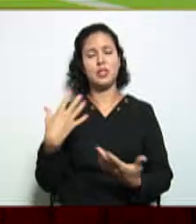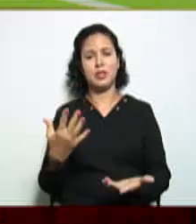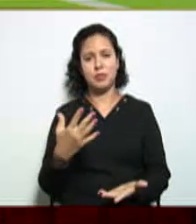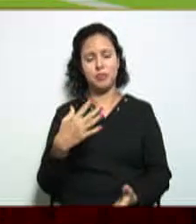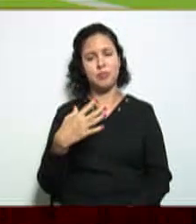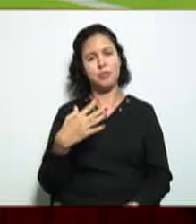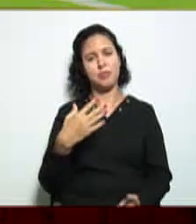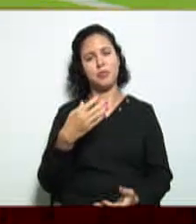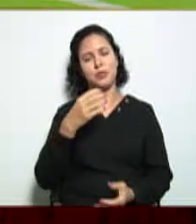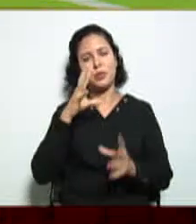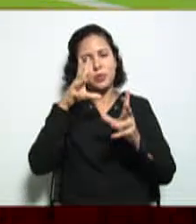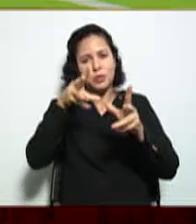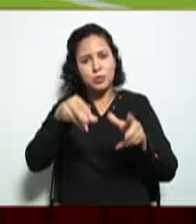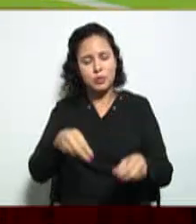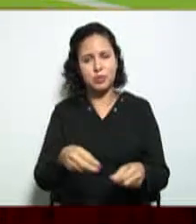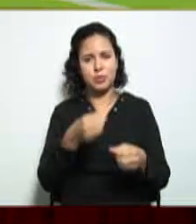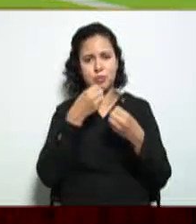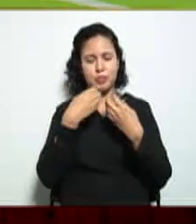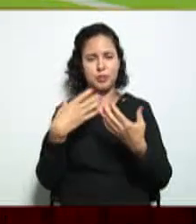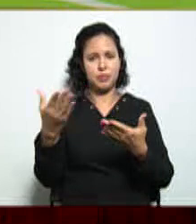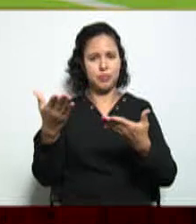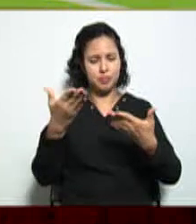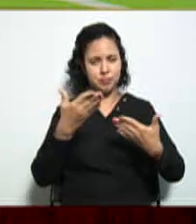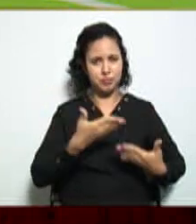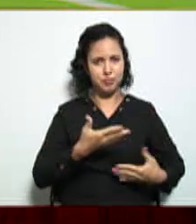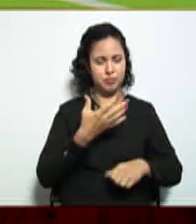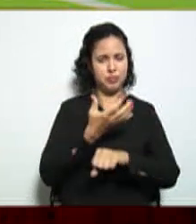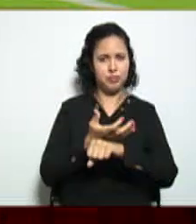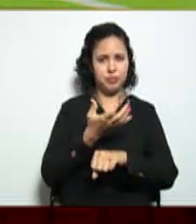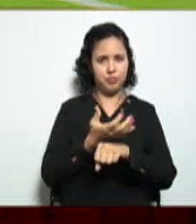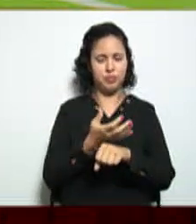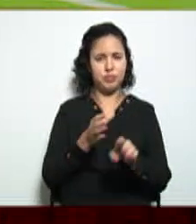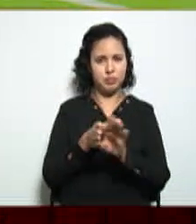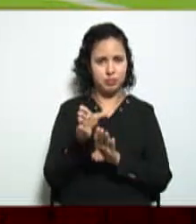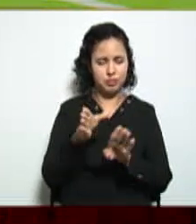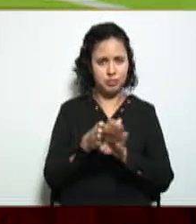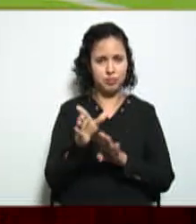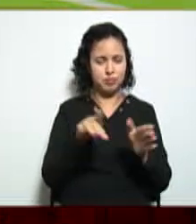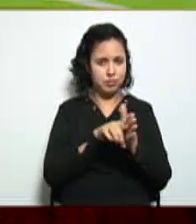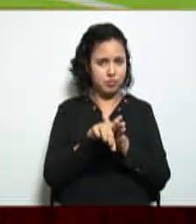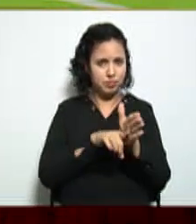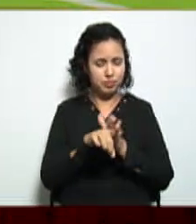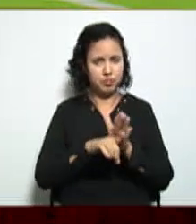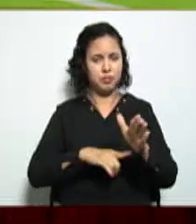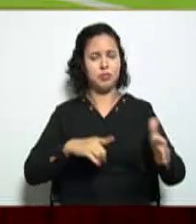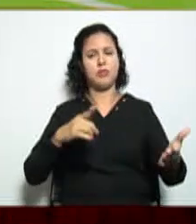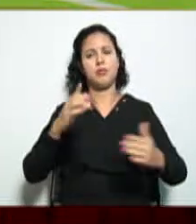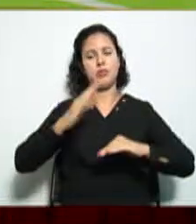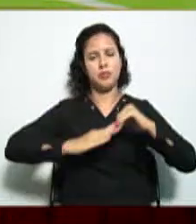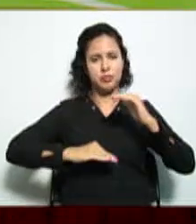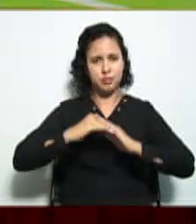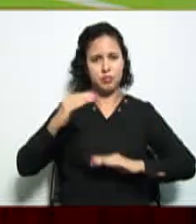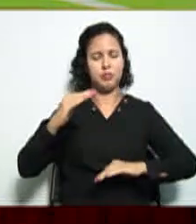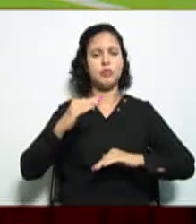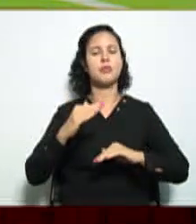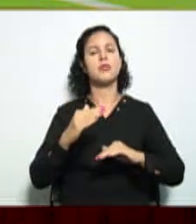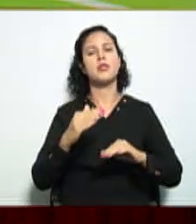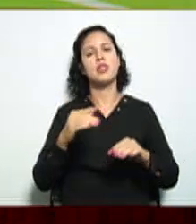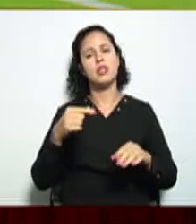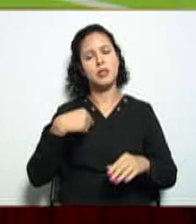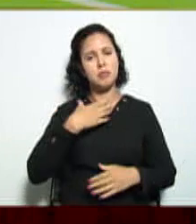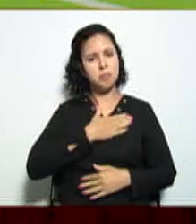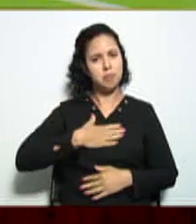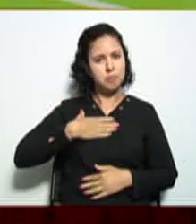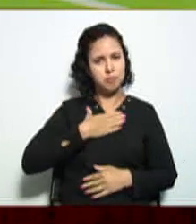todos bem-vindos à nossa disciplina de orientação para pesquisa e prática profissional. É um prazer tê-los na nossa